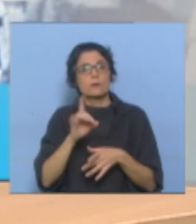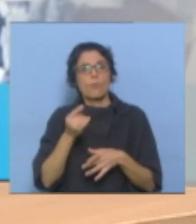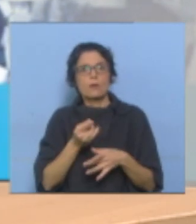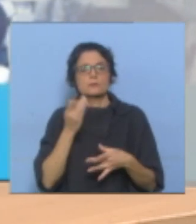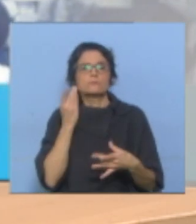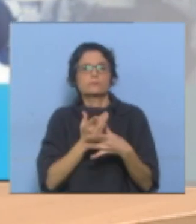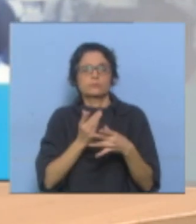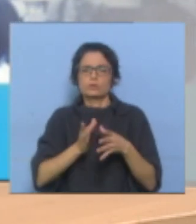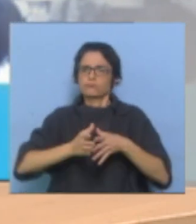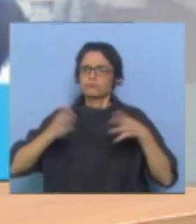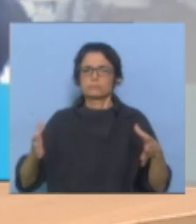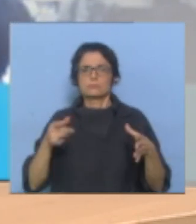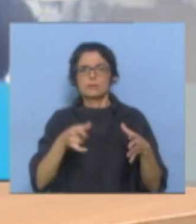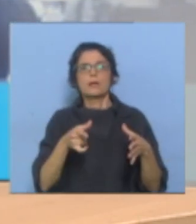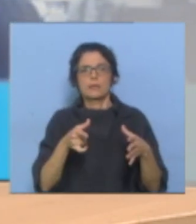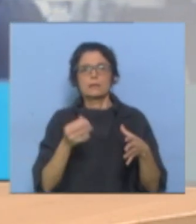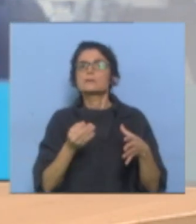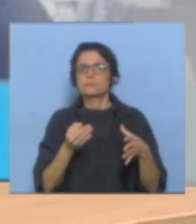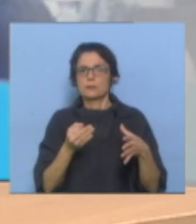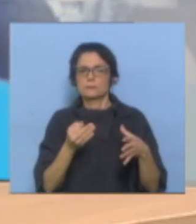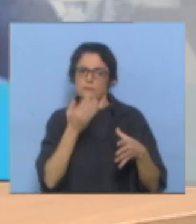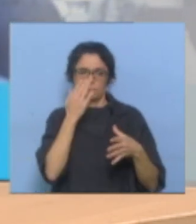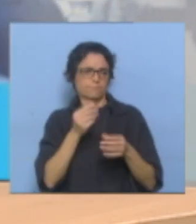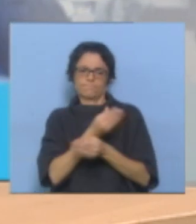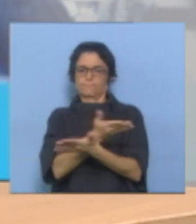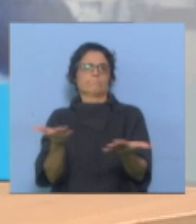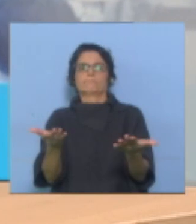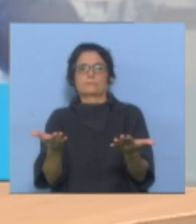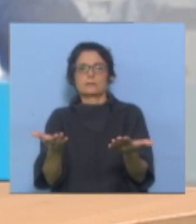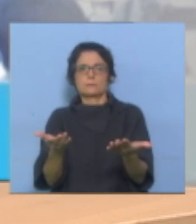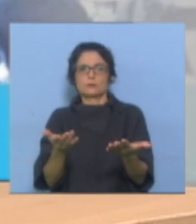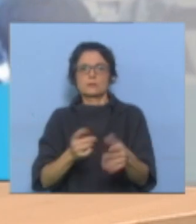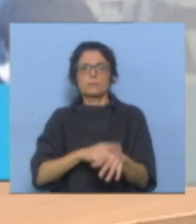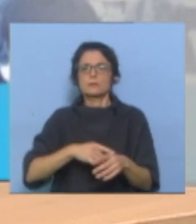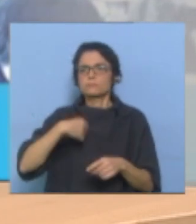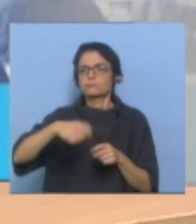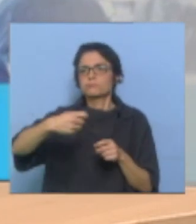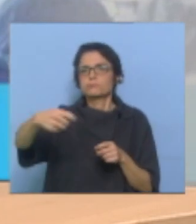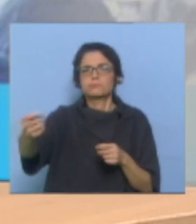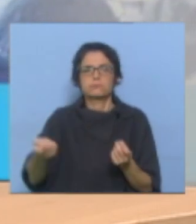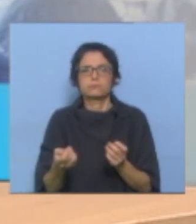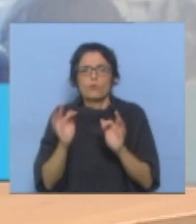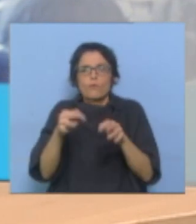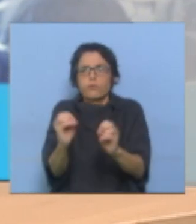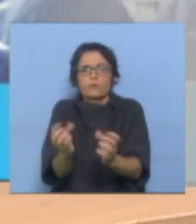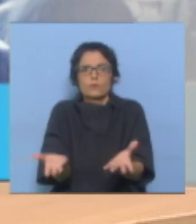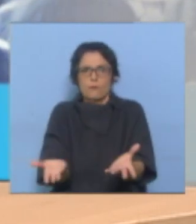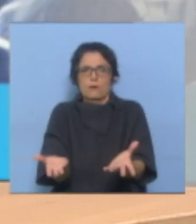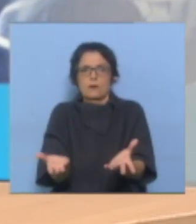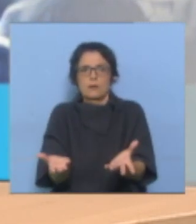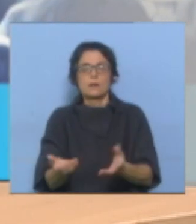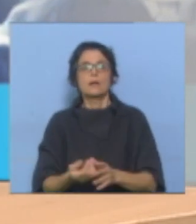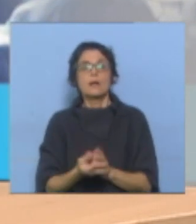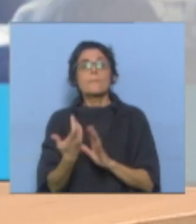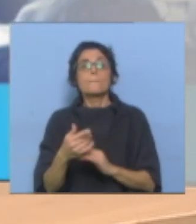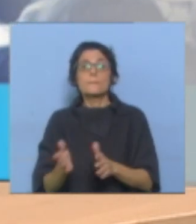é muito por aí que vamos. Parece que nunca mais aquilo acaba, e temos tido vários casos destes. Mas voltando aqui à